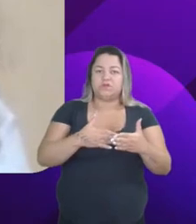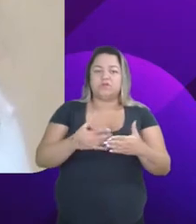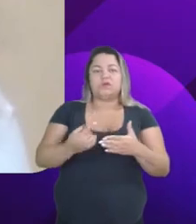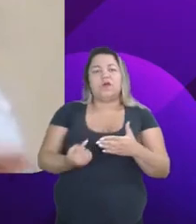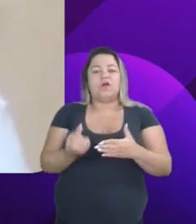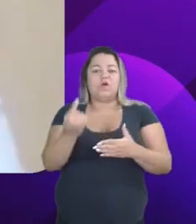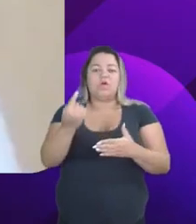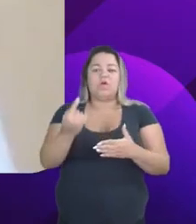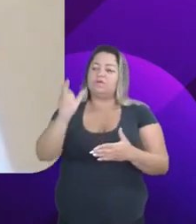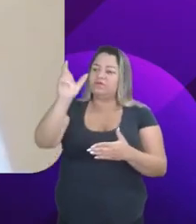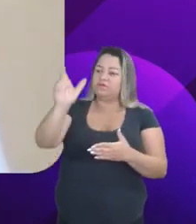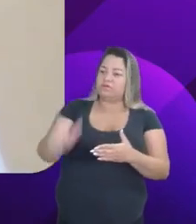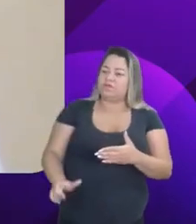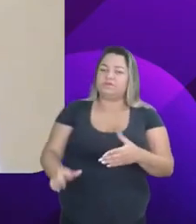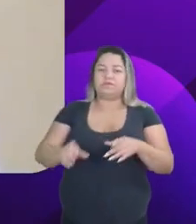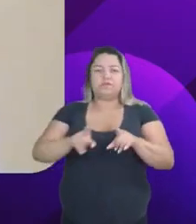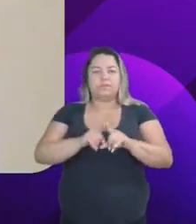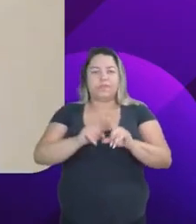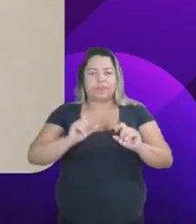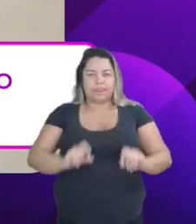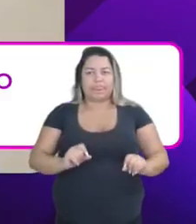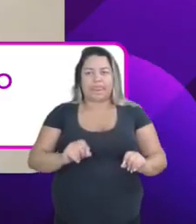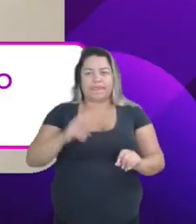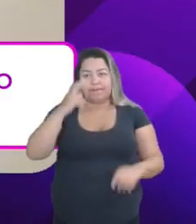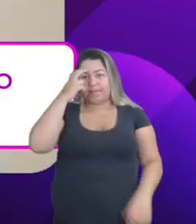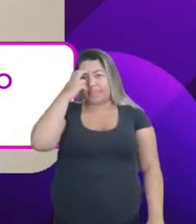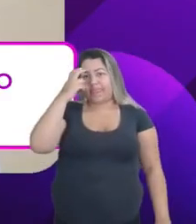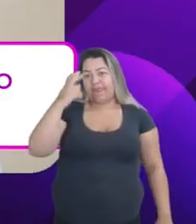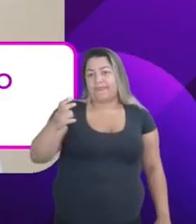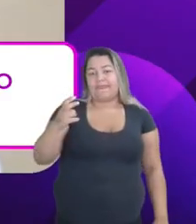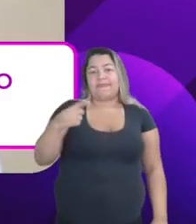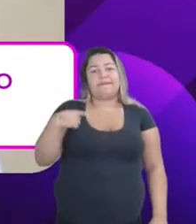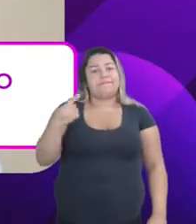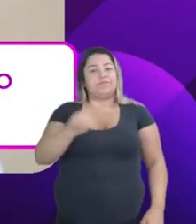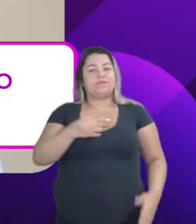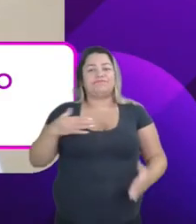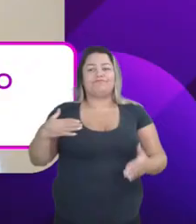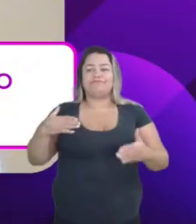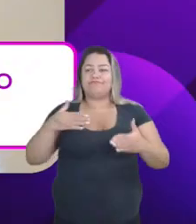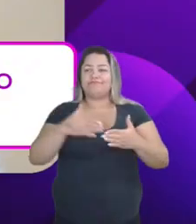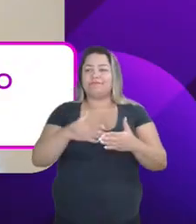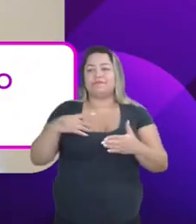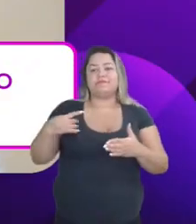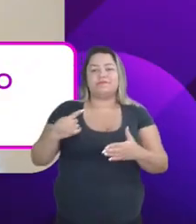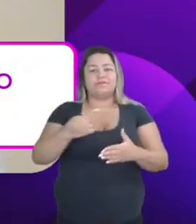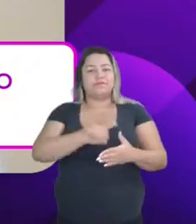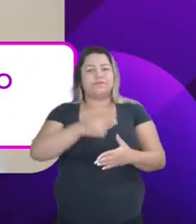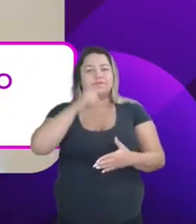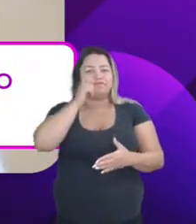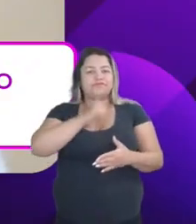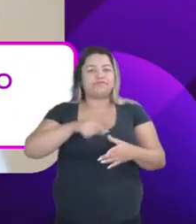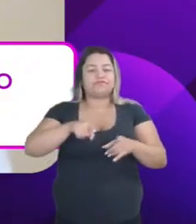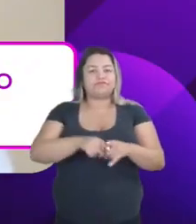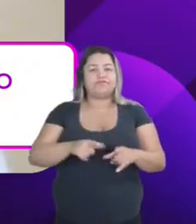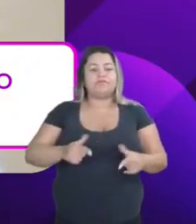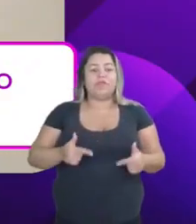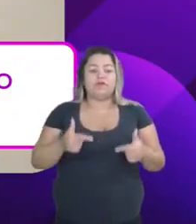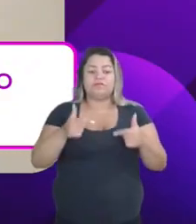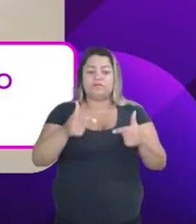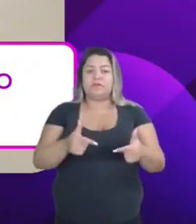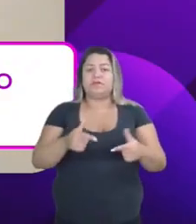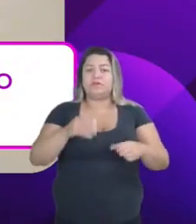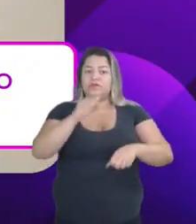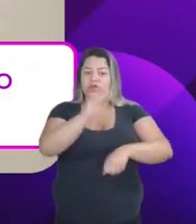sexo por impressões e perspectivas culturais. Nós limitamos nossas meninas e a colocamos neste lugar